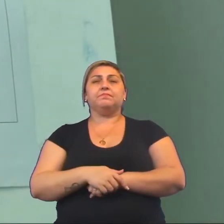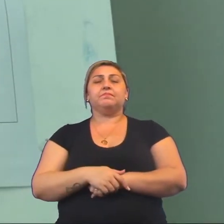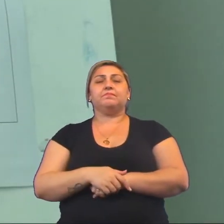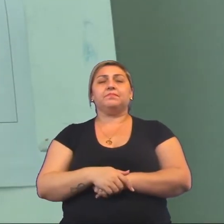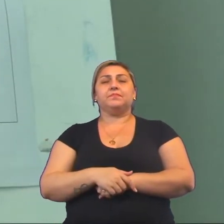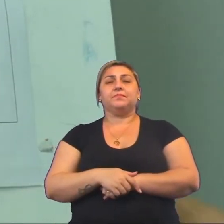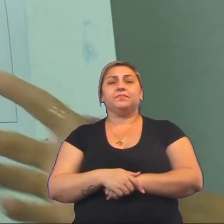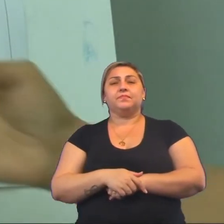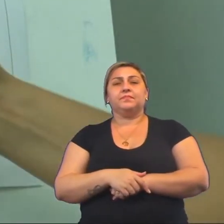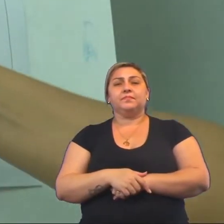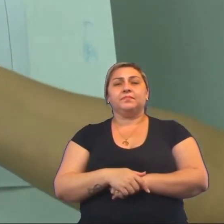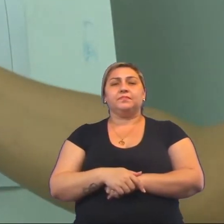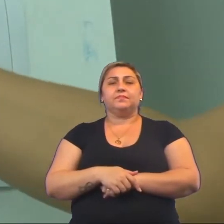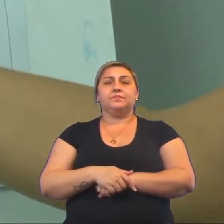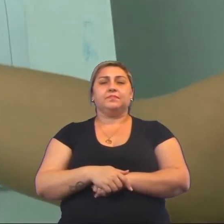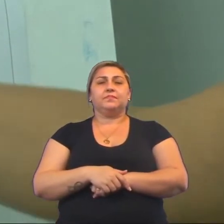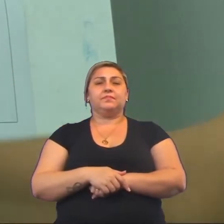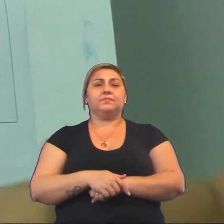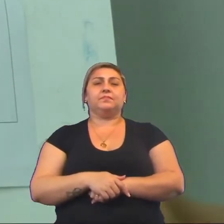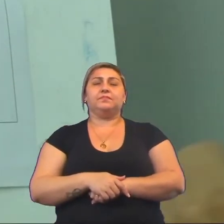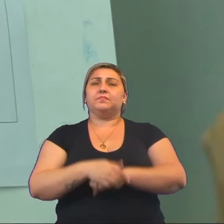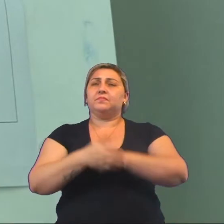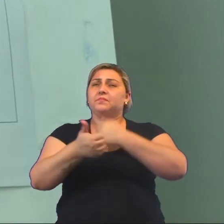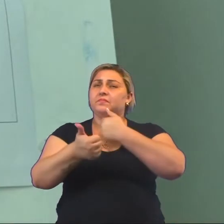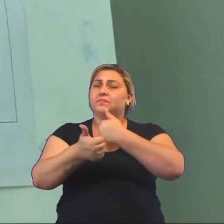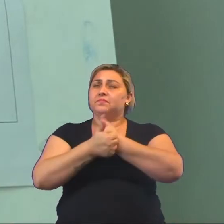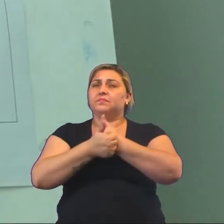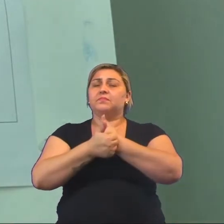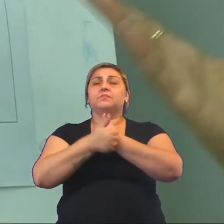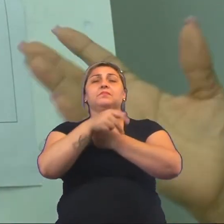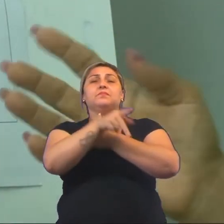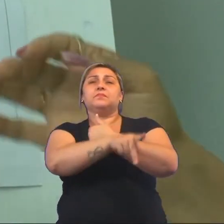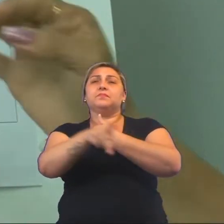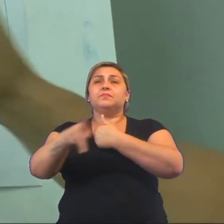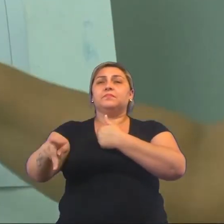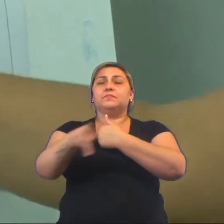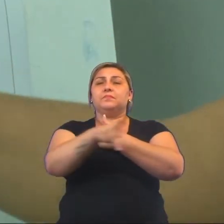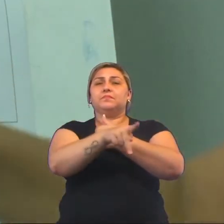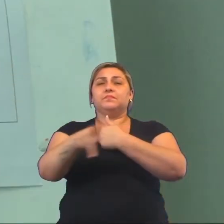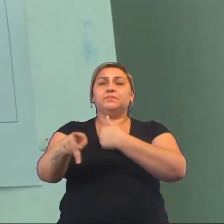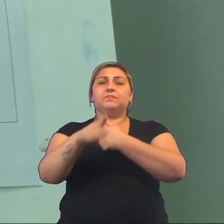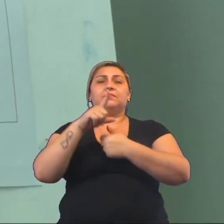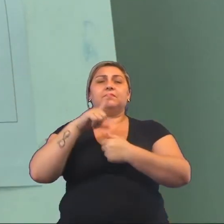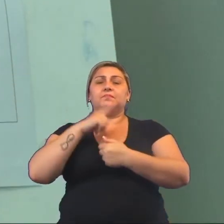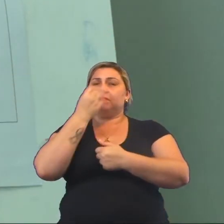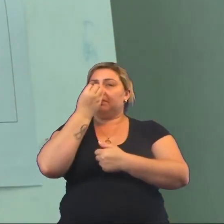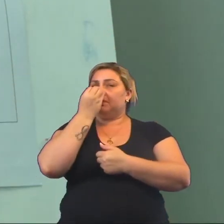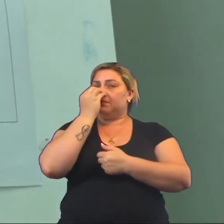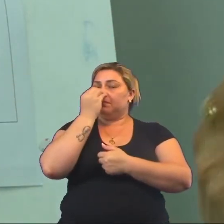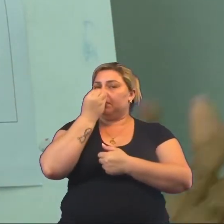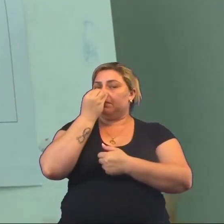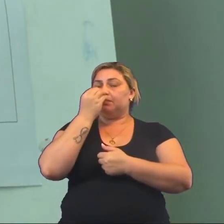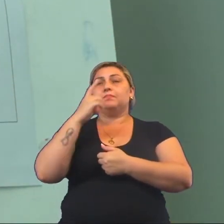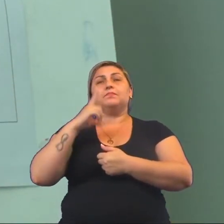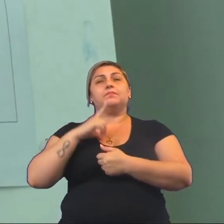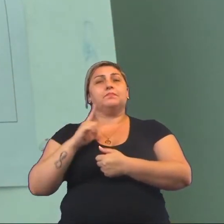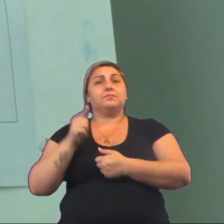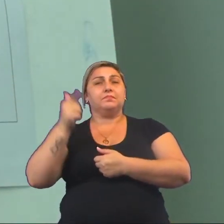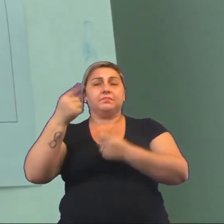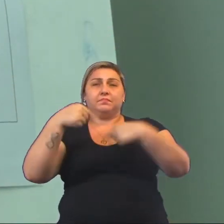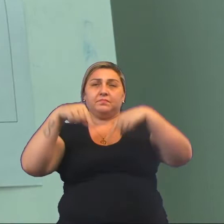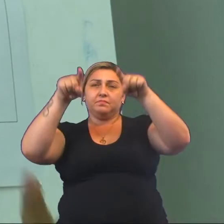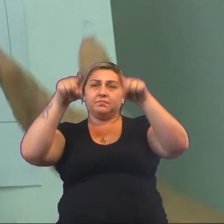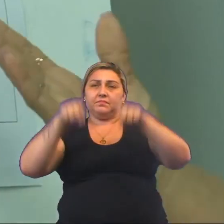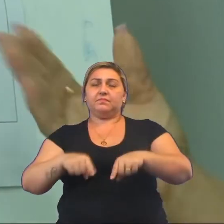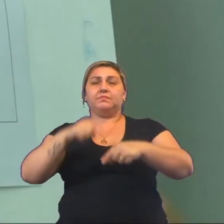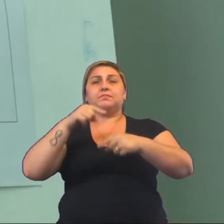Crianças. Isso mesmo, todas reunidas com os professores, tem palhaço, tem outros